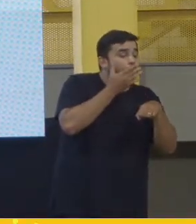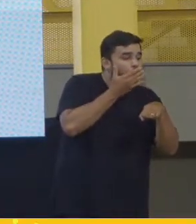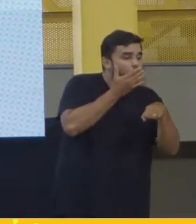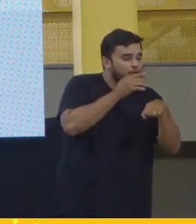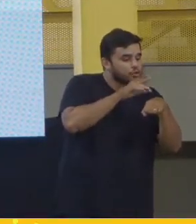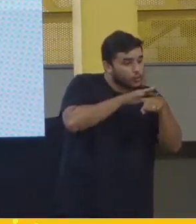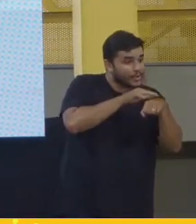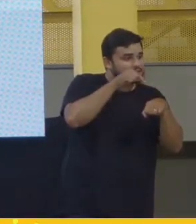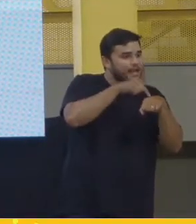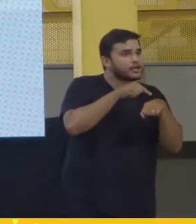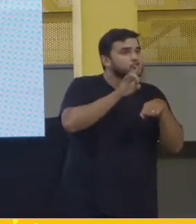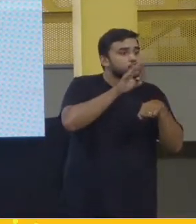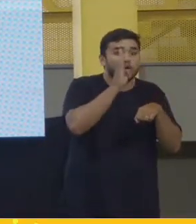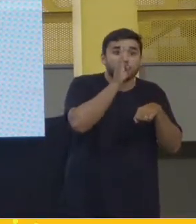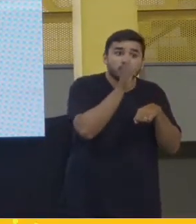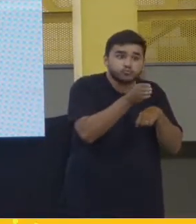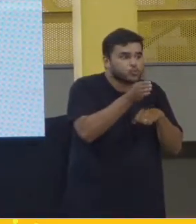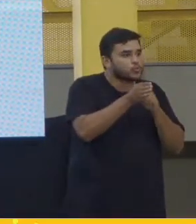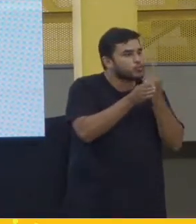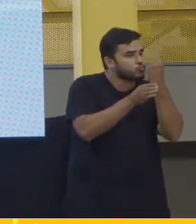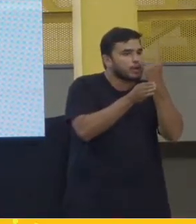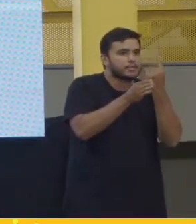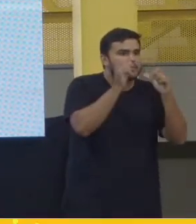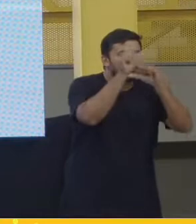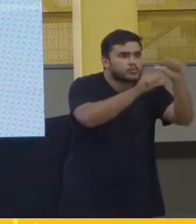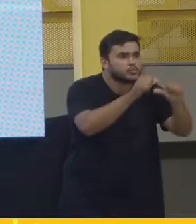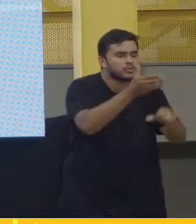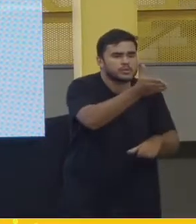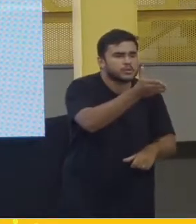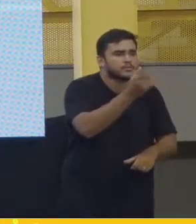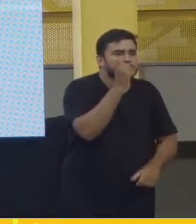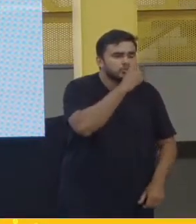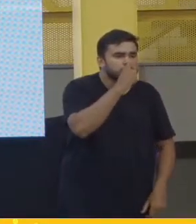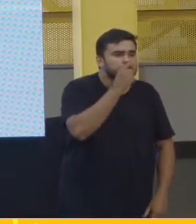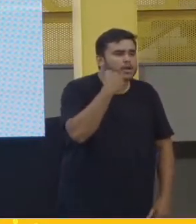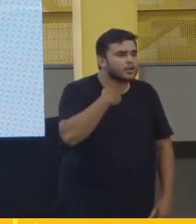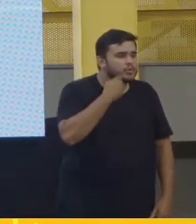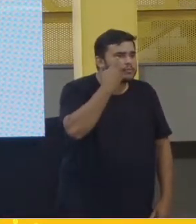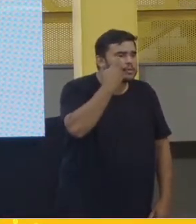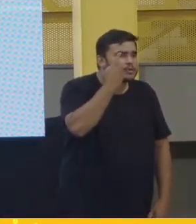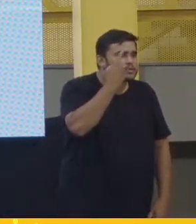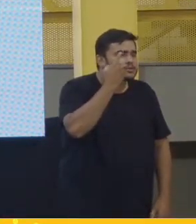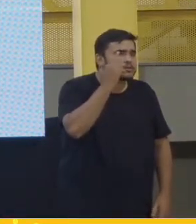de cone. É só bastonete. Oi.